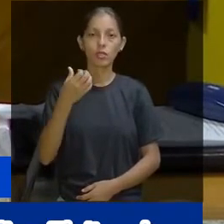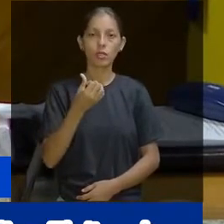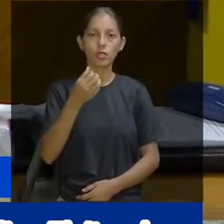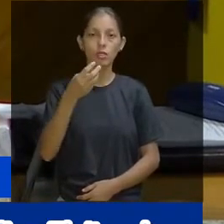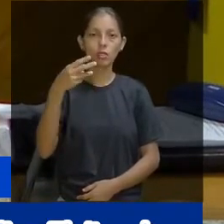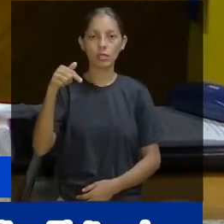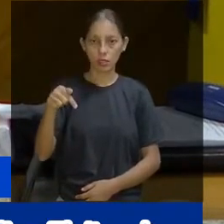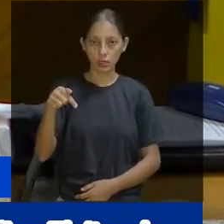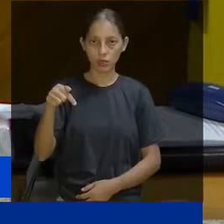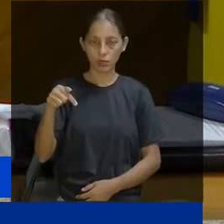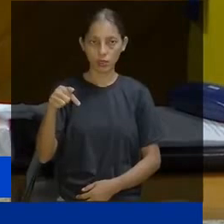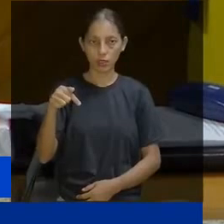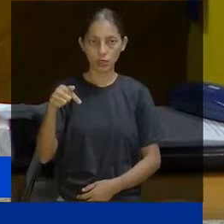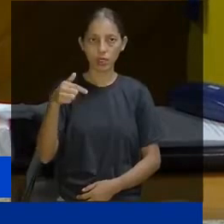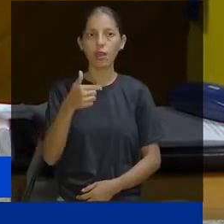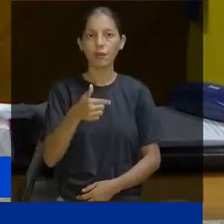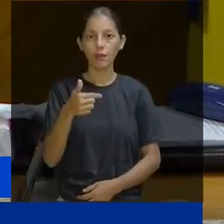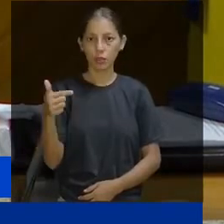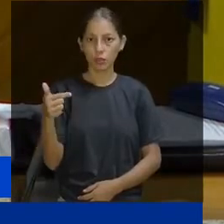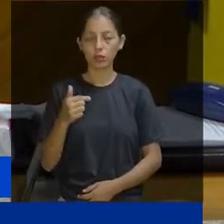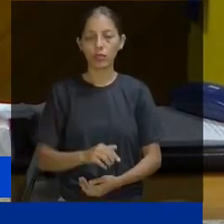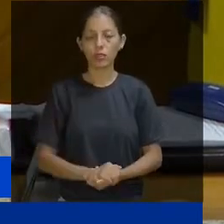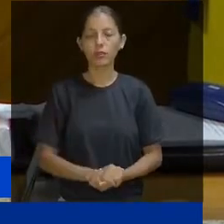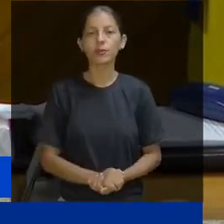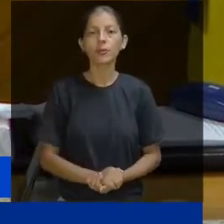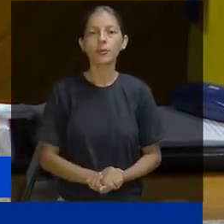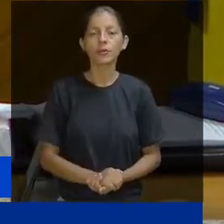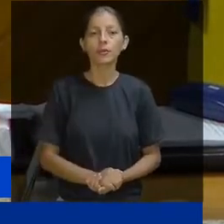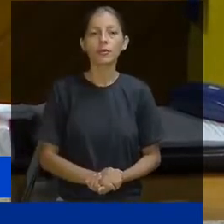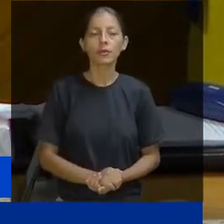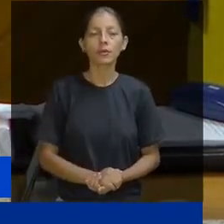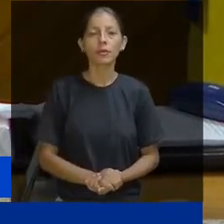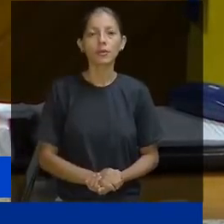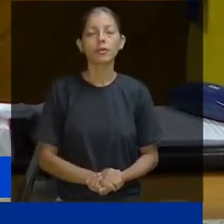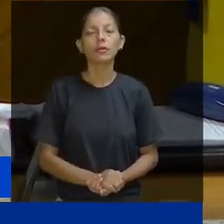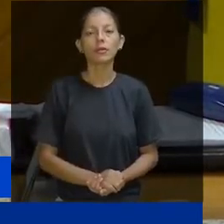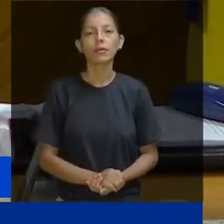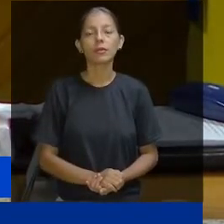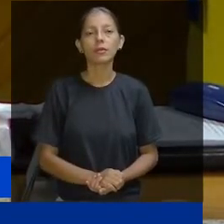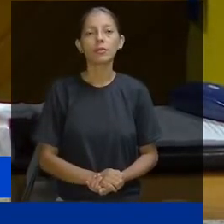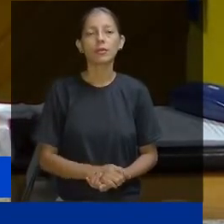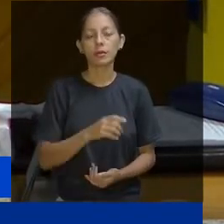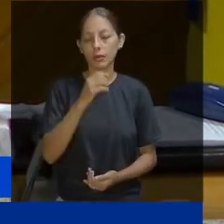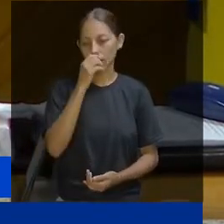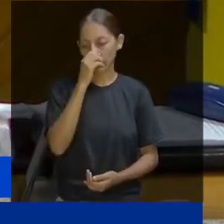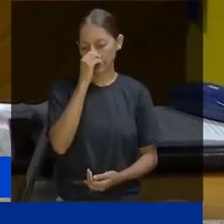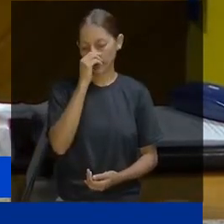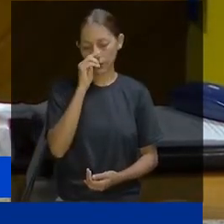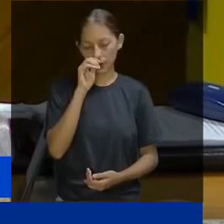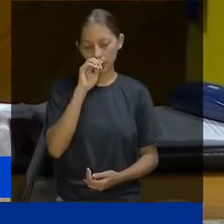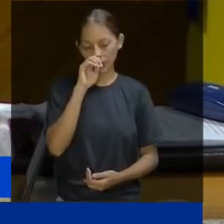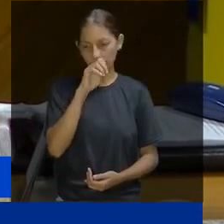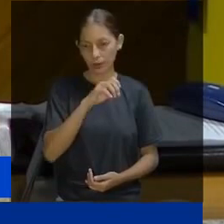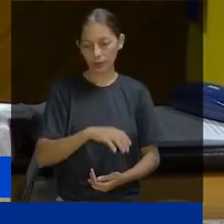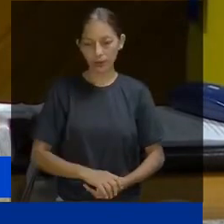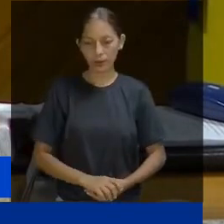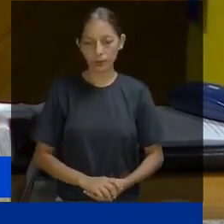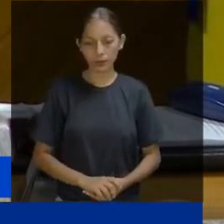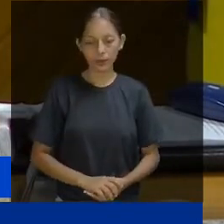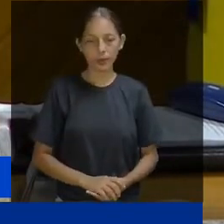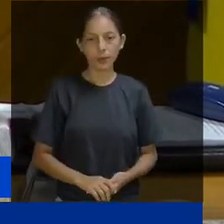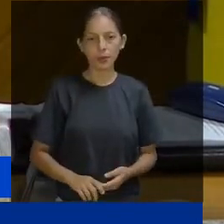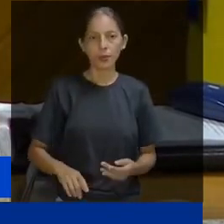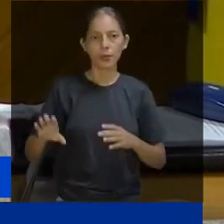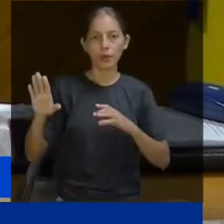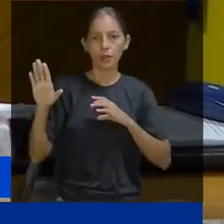601.637, também de 2022. O embargante é